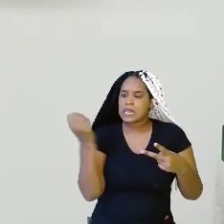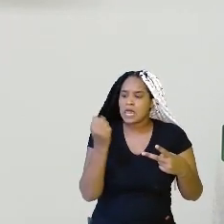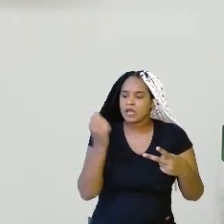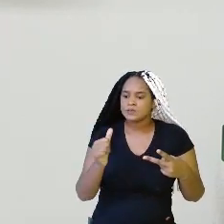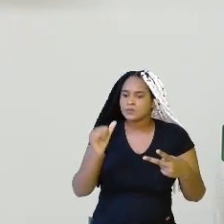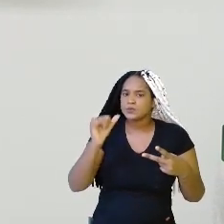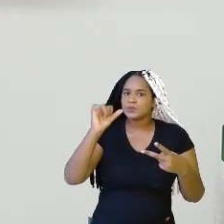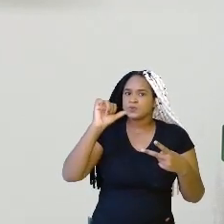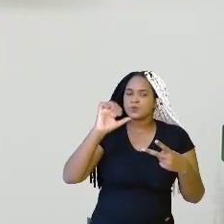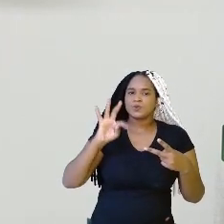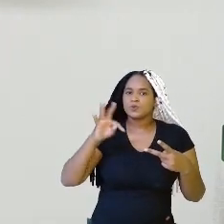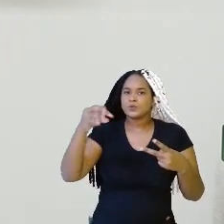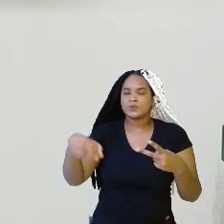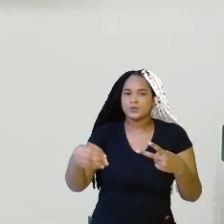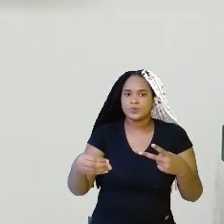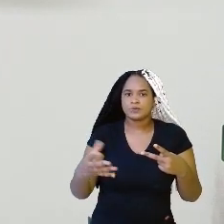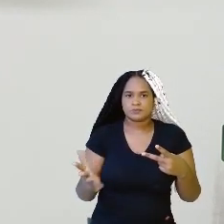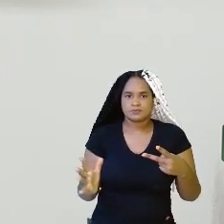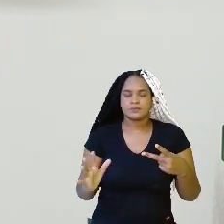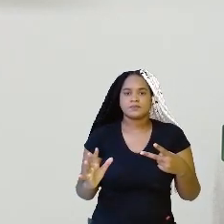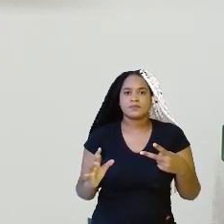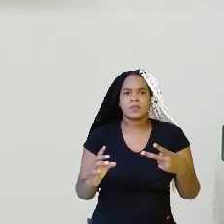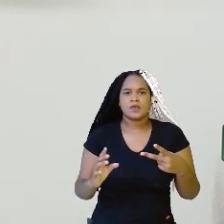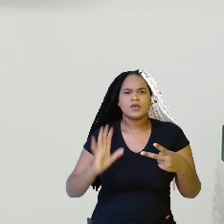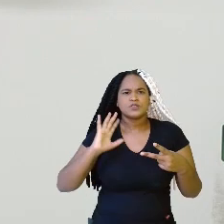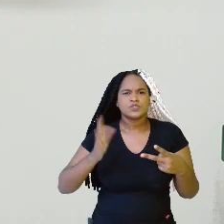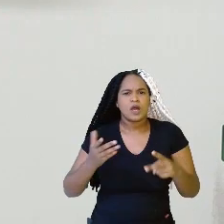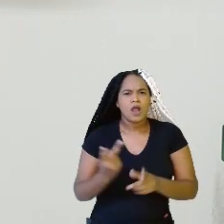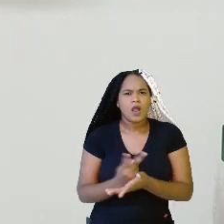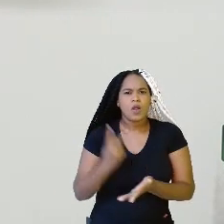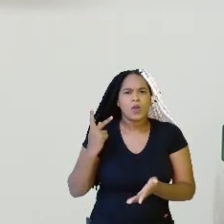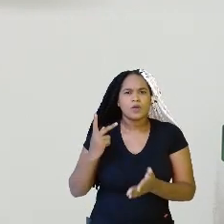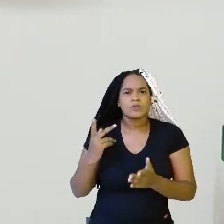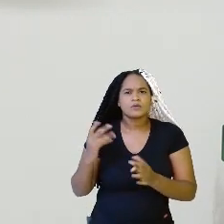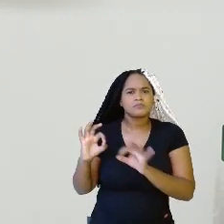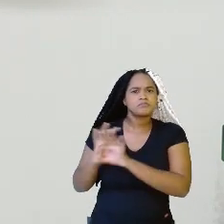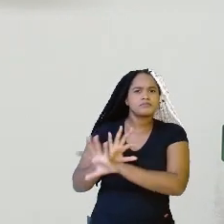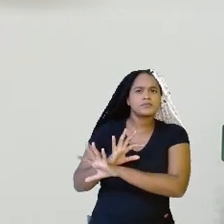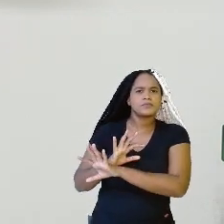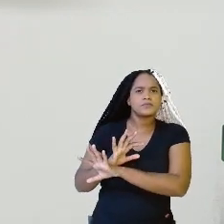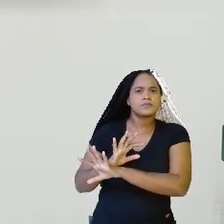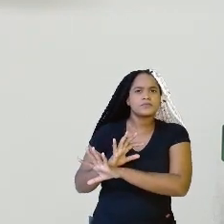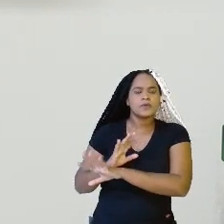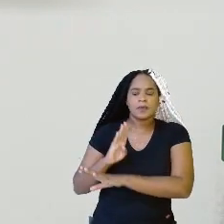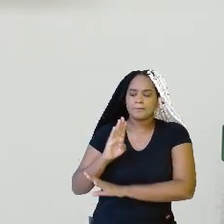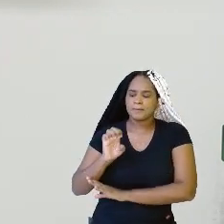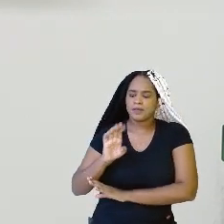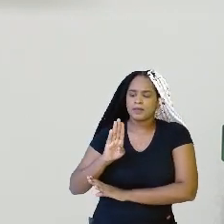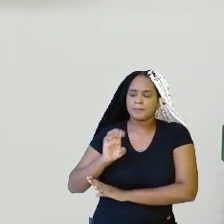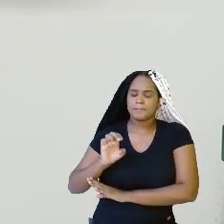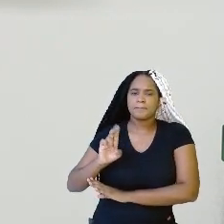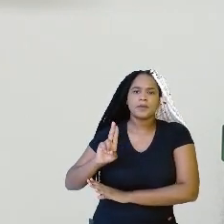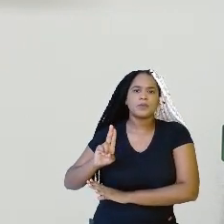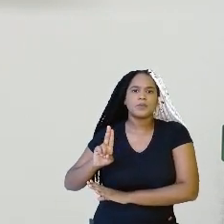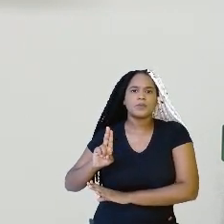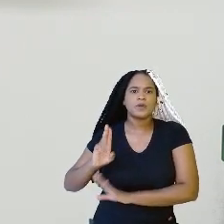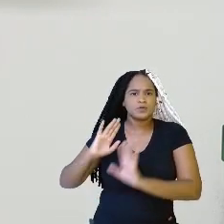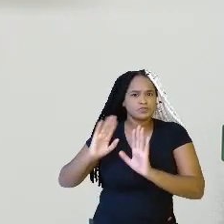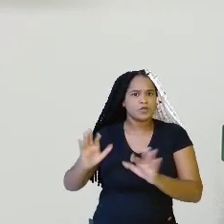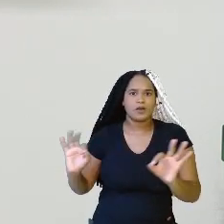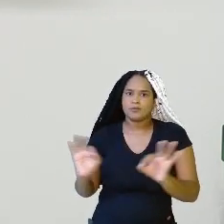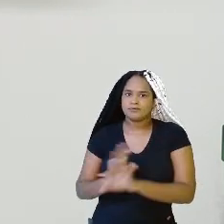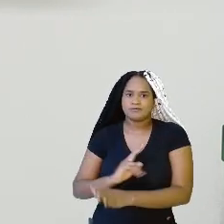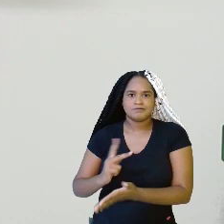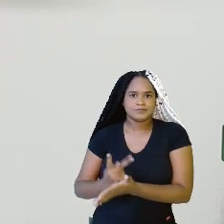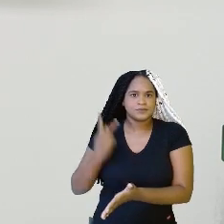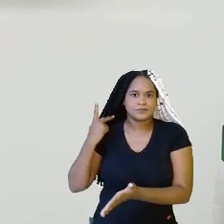agora? Ainda vai acontecer? Ou já aconteceu? Bebeu. Já aconteceu. Qual o tempo? Não vou falar,